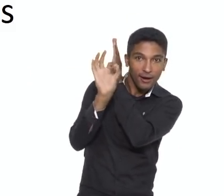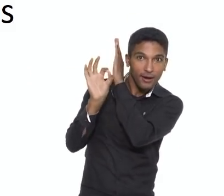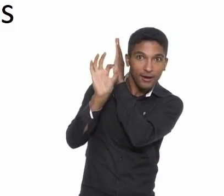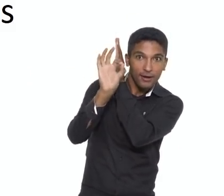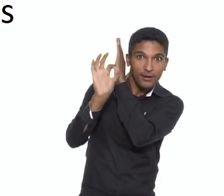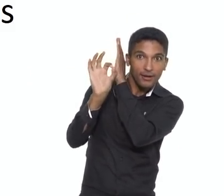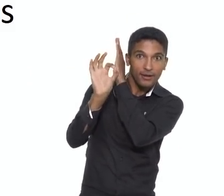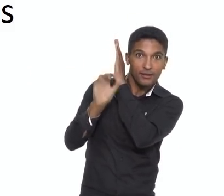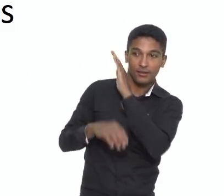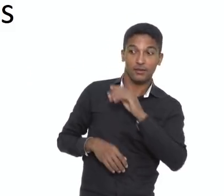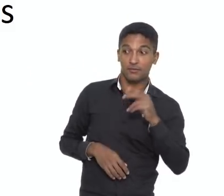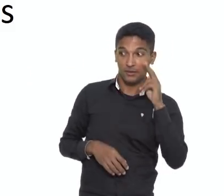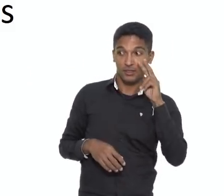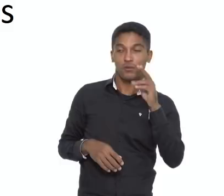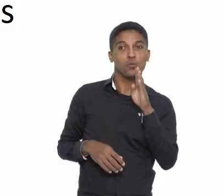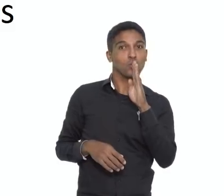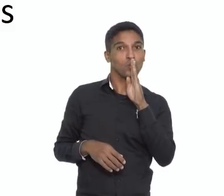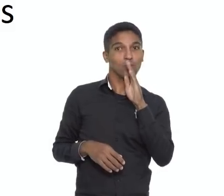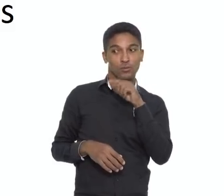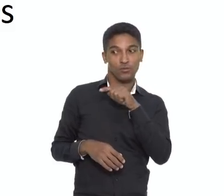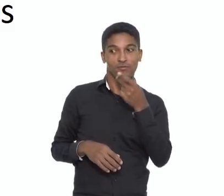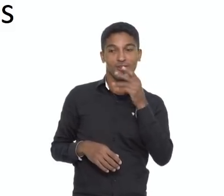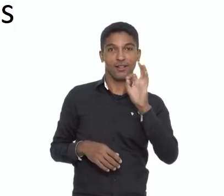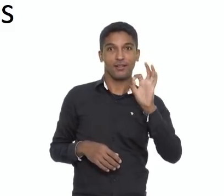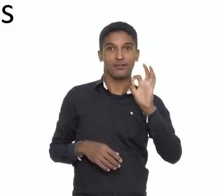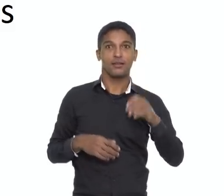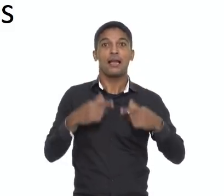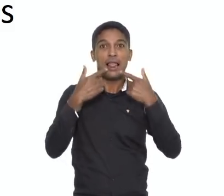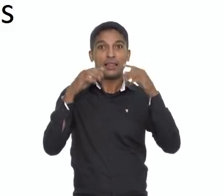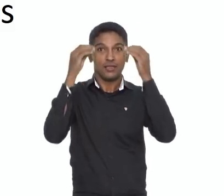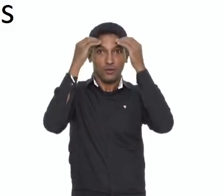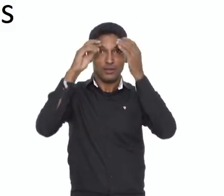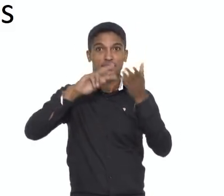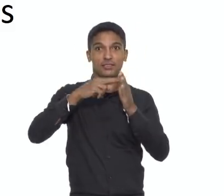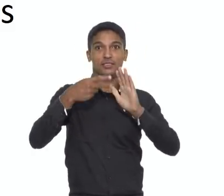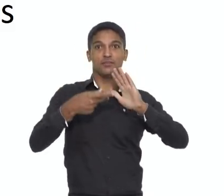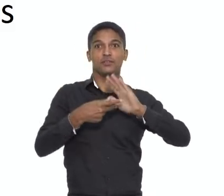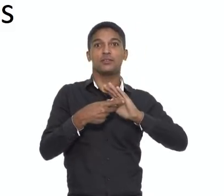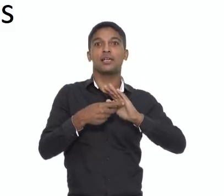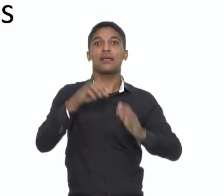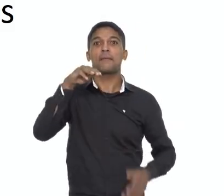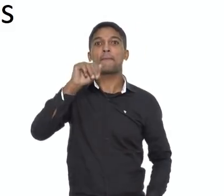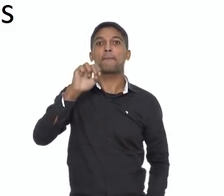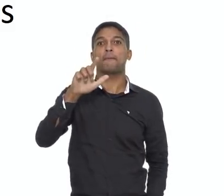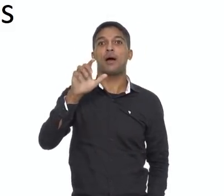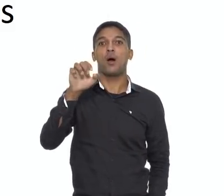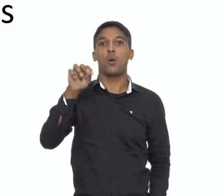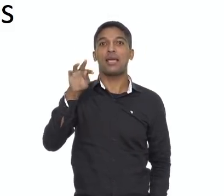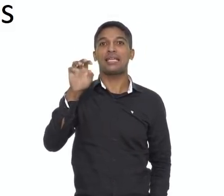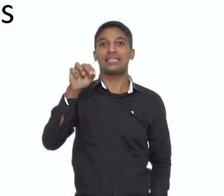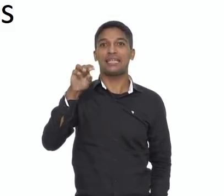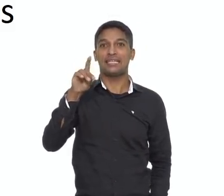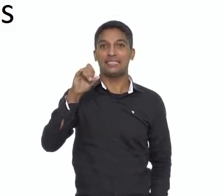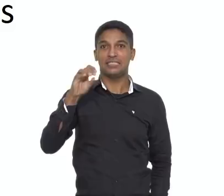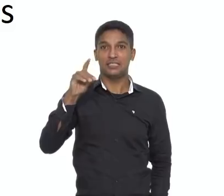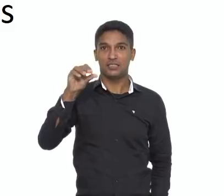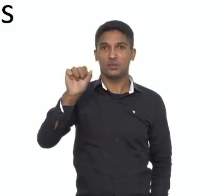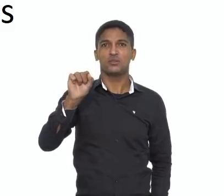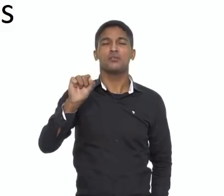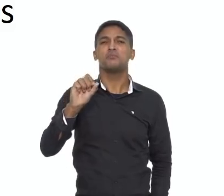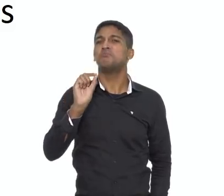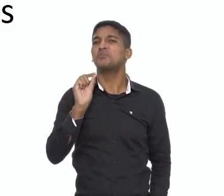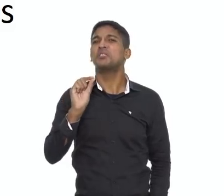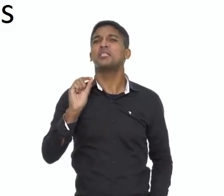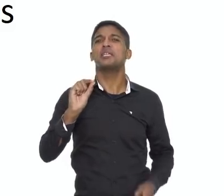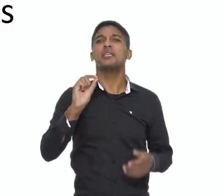nada. A linguagem é uma fonte de mal entendidos. De que linguagem ele está falando aqui? Ele não,